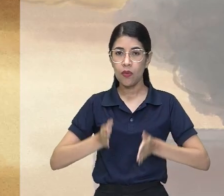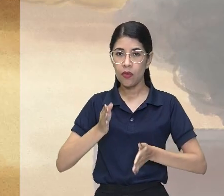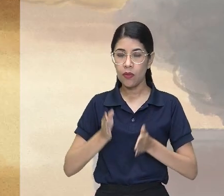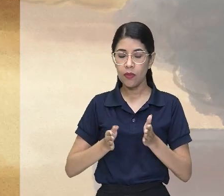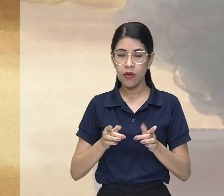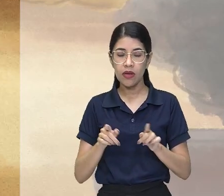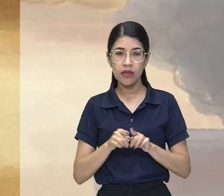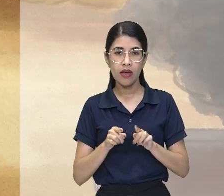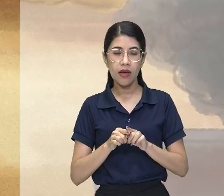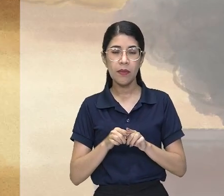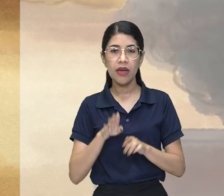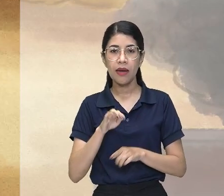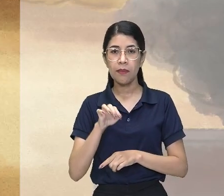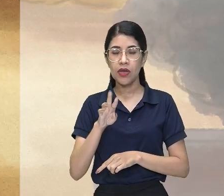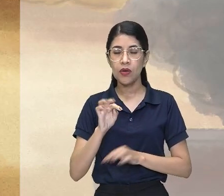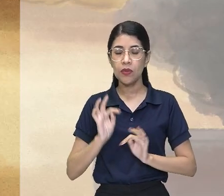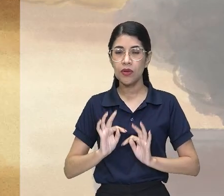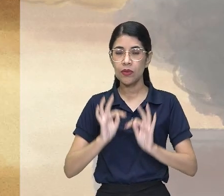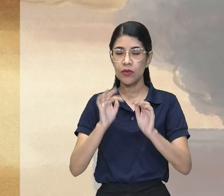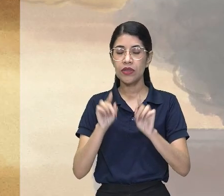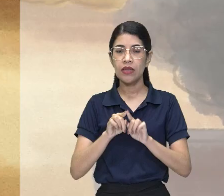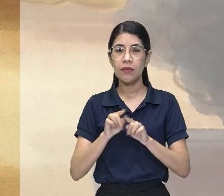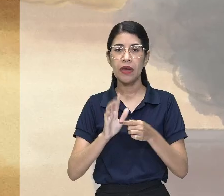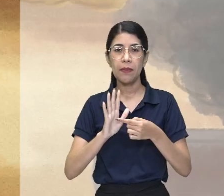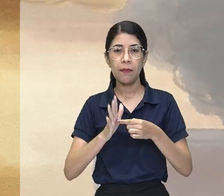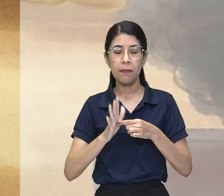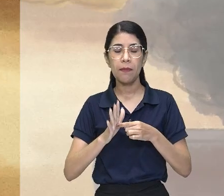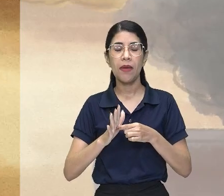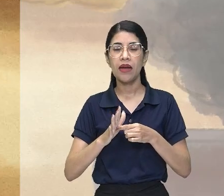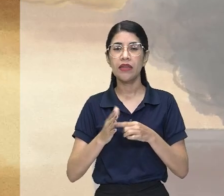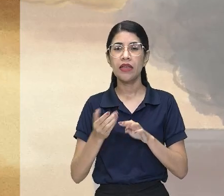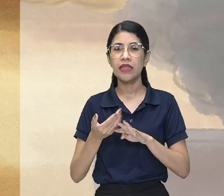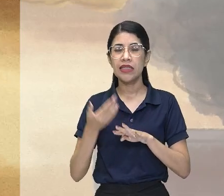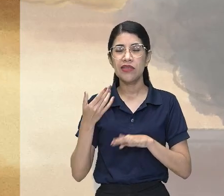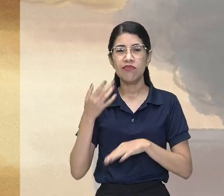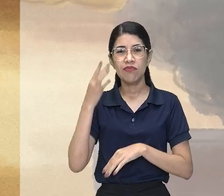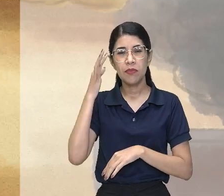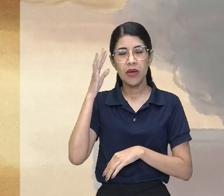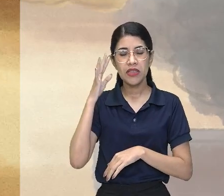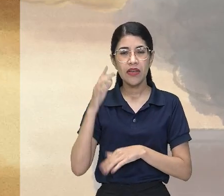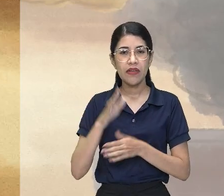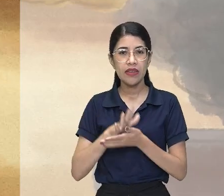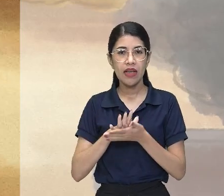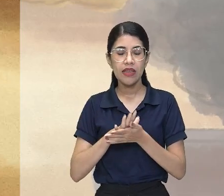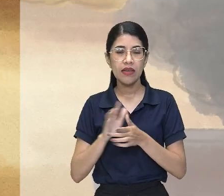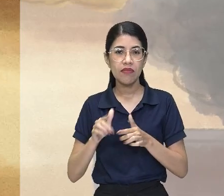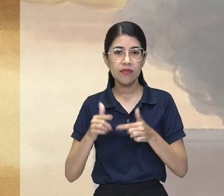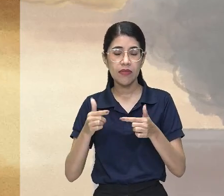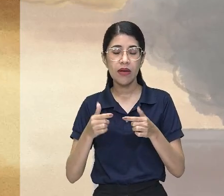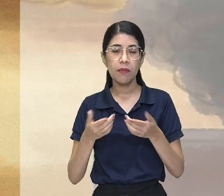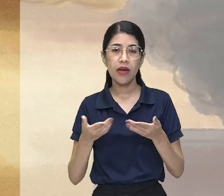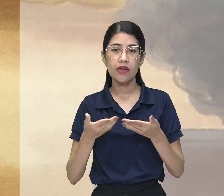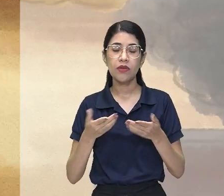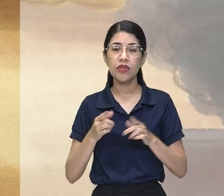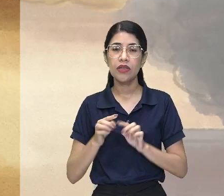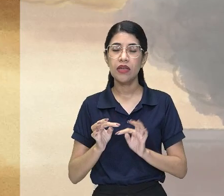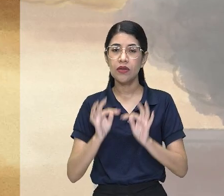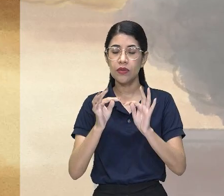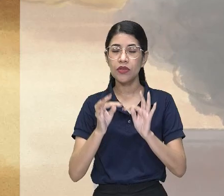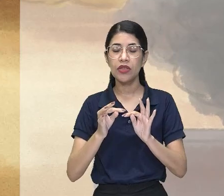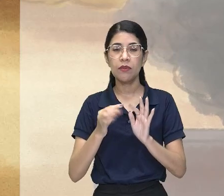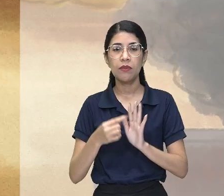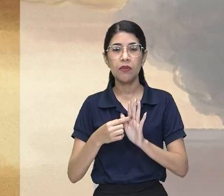e a biotecnologia, máquinas realizam tarefas antes inimagináveis, mostrando como a tecnologia